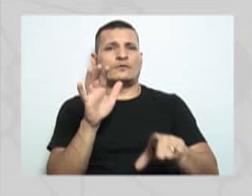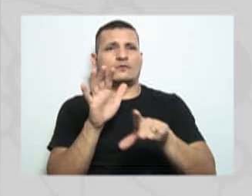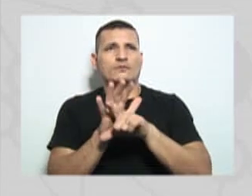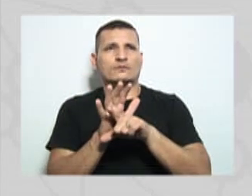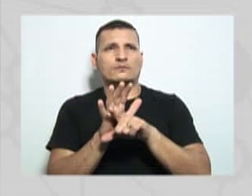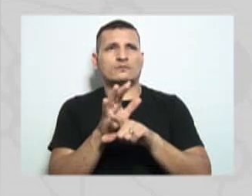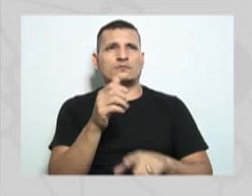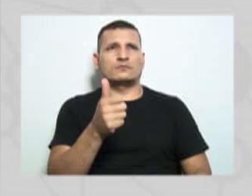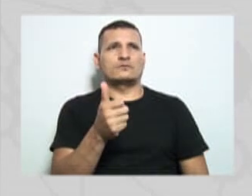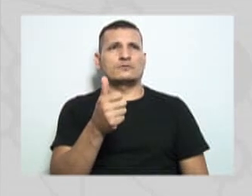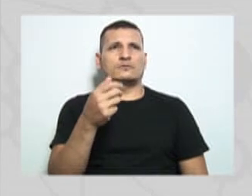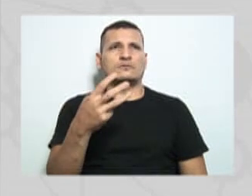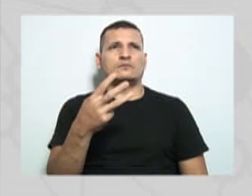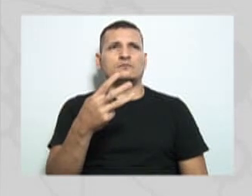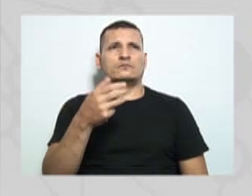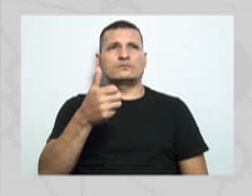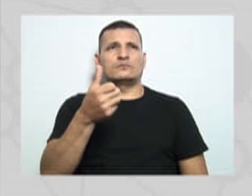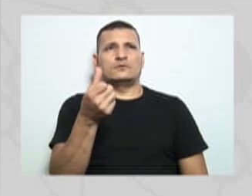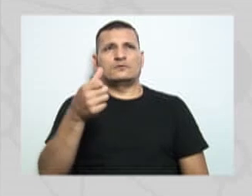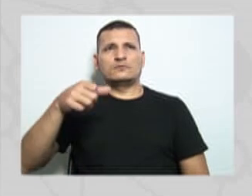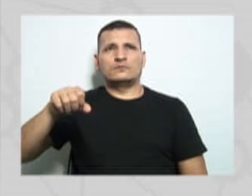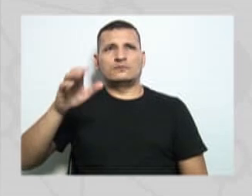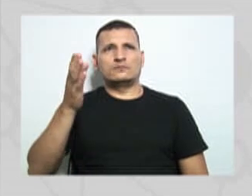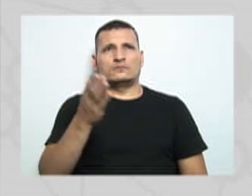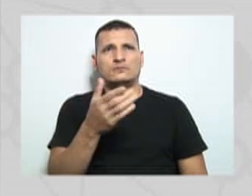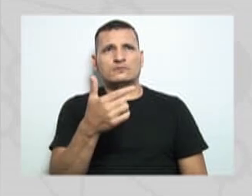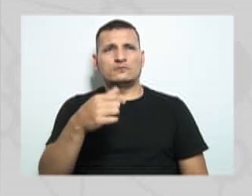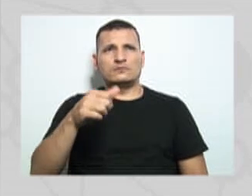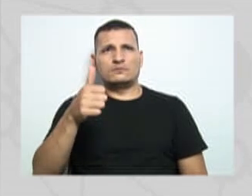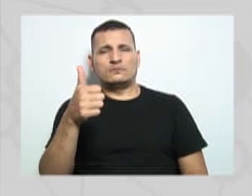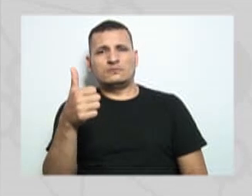13.169 de 2015, foi elevada para